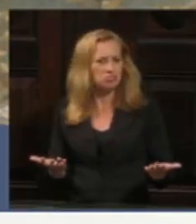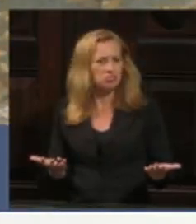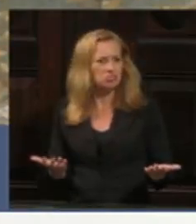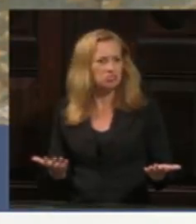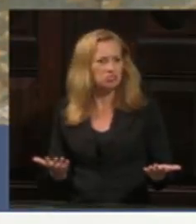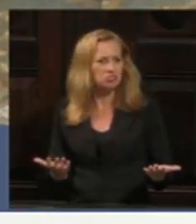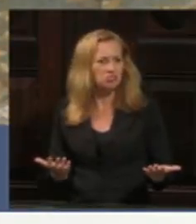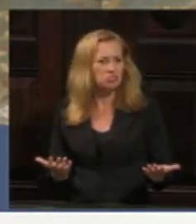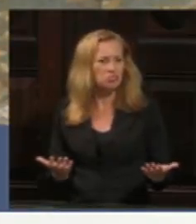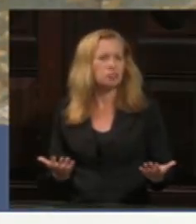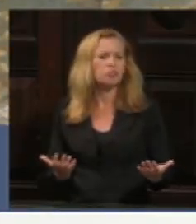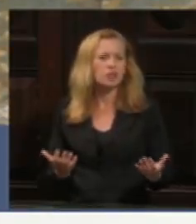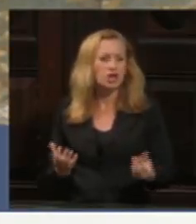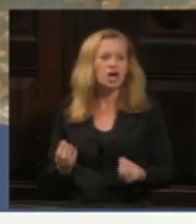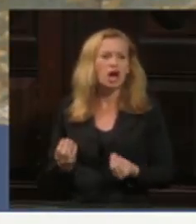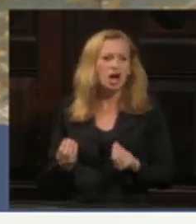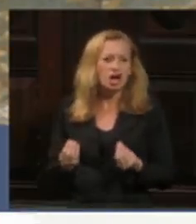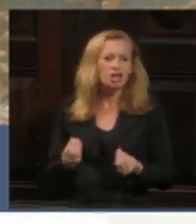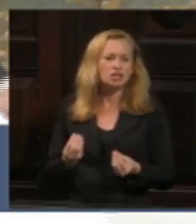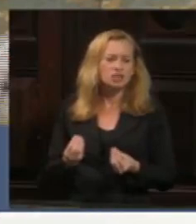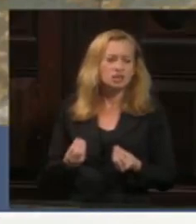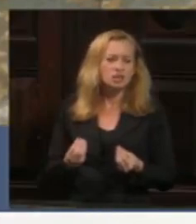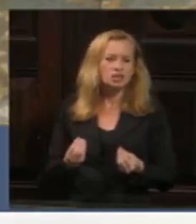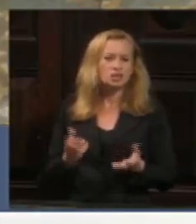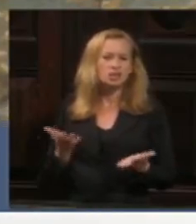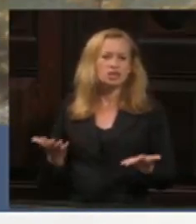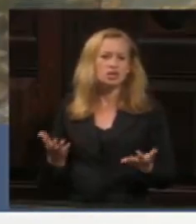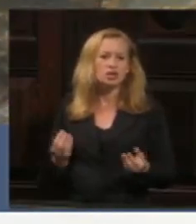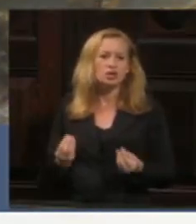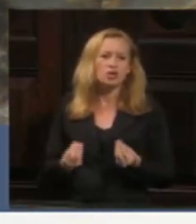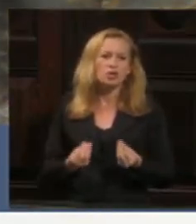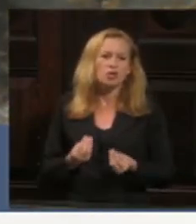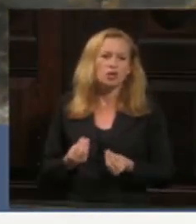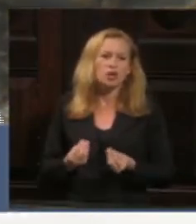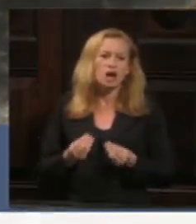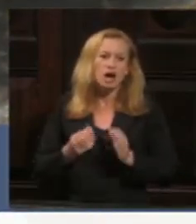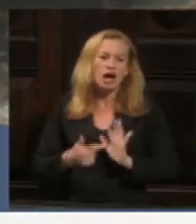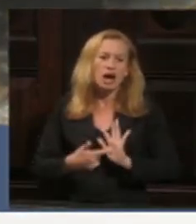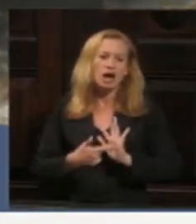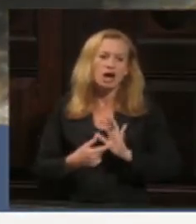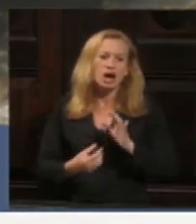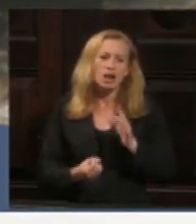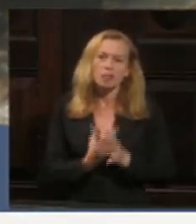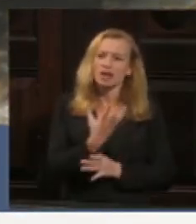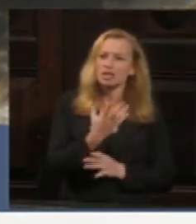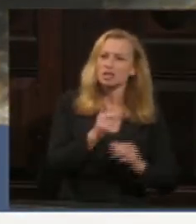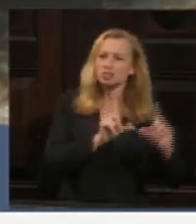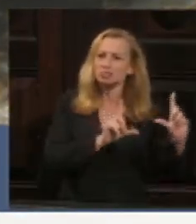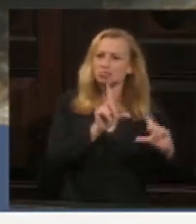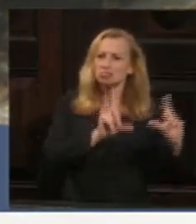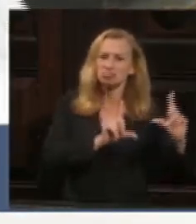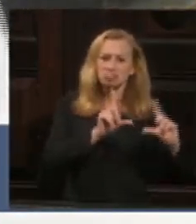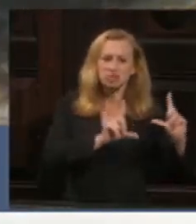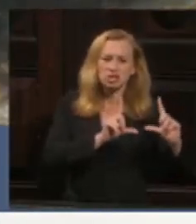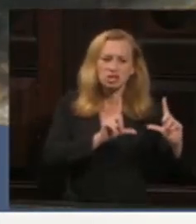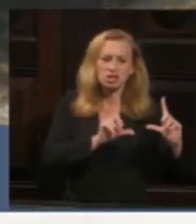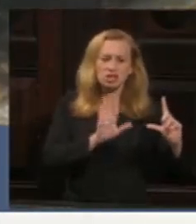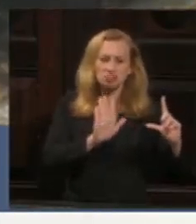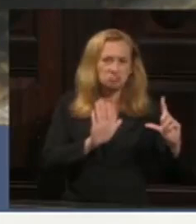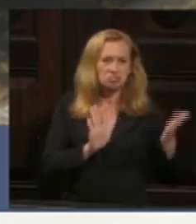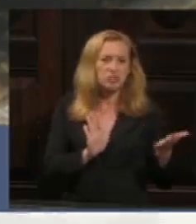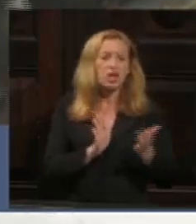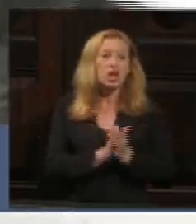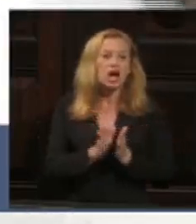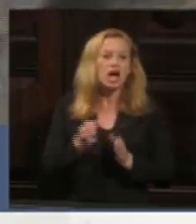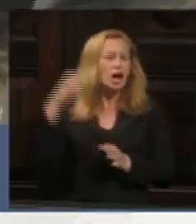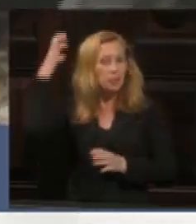da armação toda para que aparecesse para a imprensa que estava resolvido. A Marielle e o Anderson não morreram, não é porque